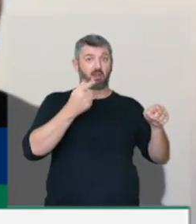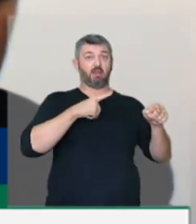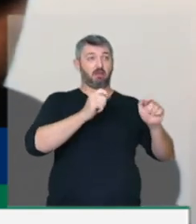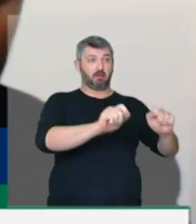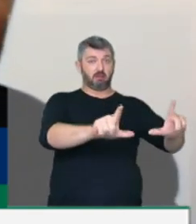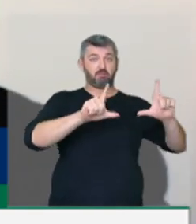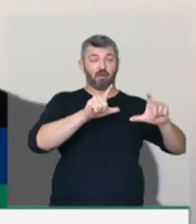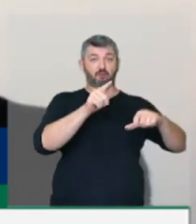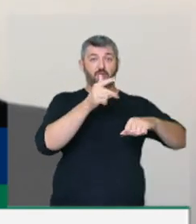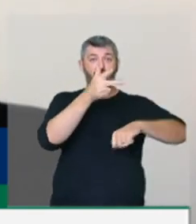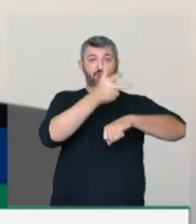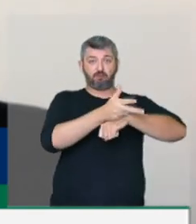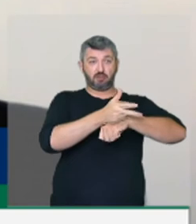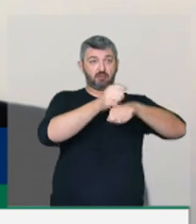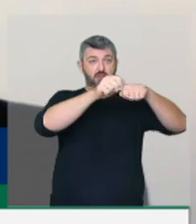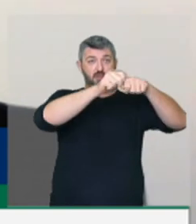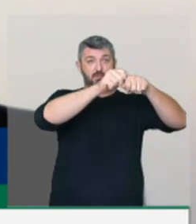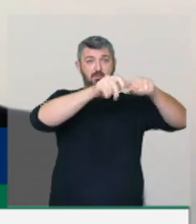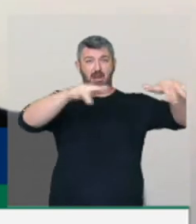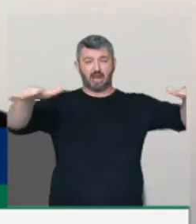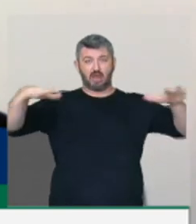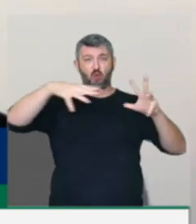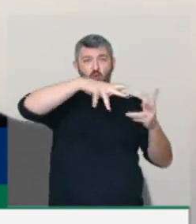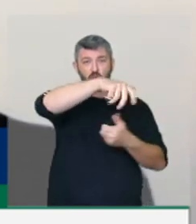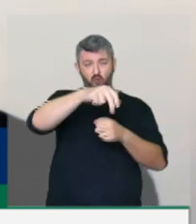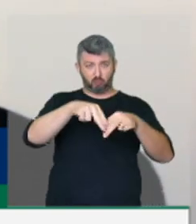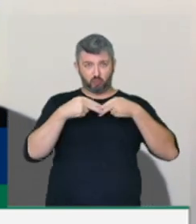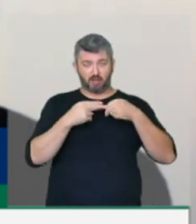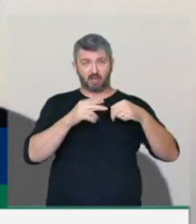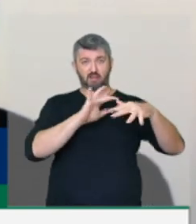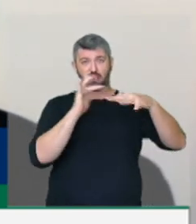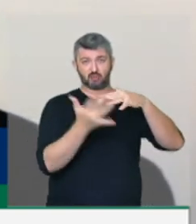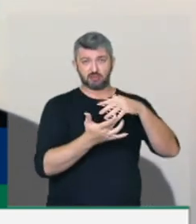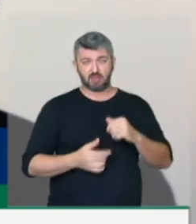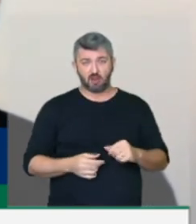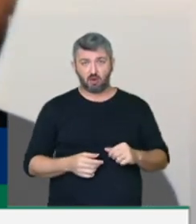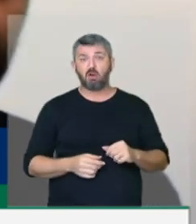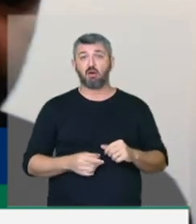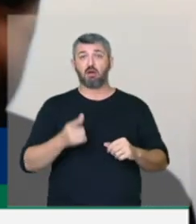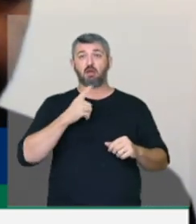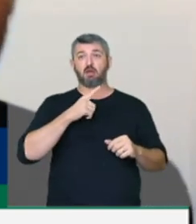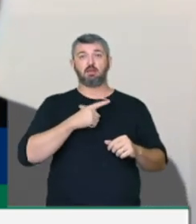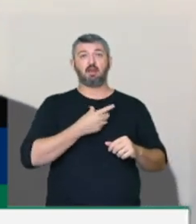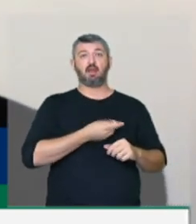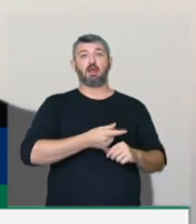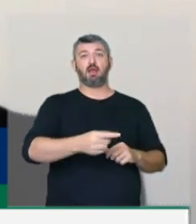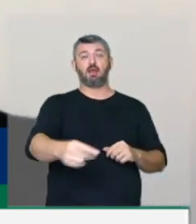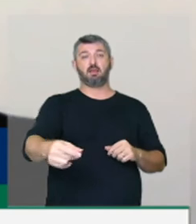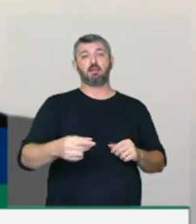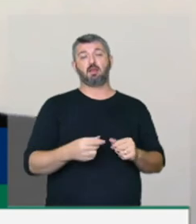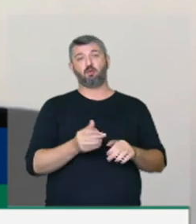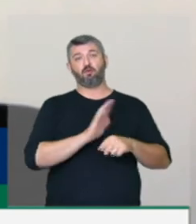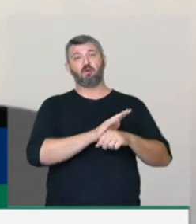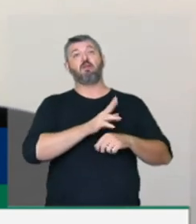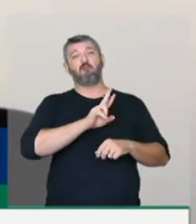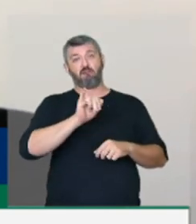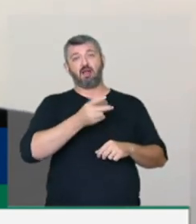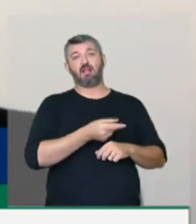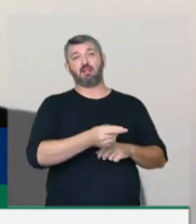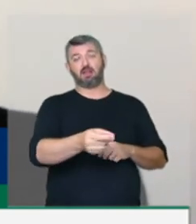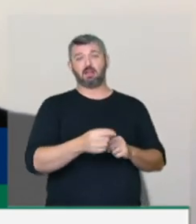disponibilizadas em vídeo e distribuídas pela rede mundial de computadores, haveria infração permanente e, consequentemente, o